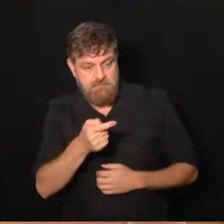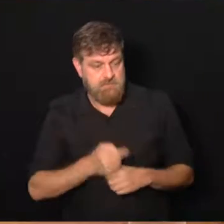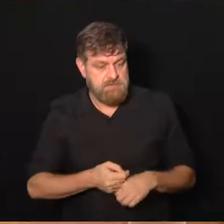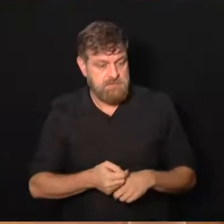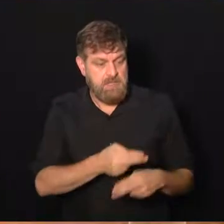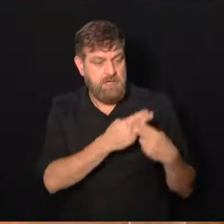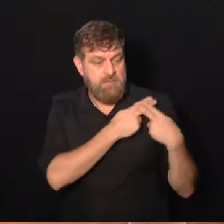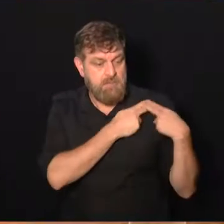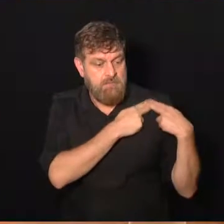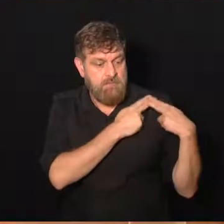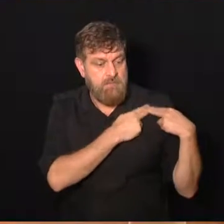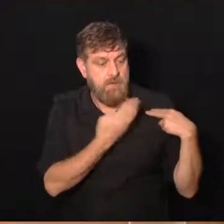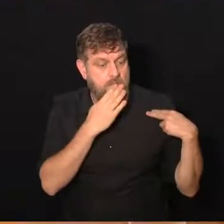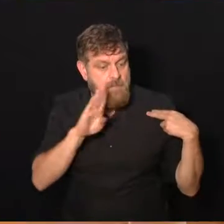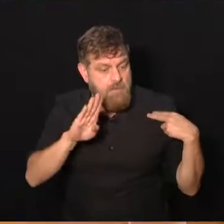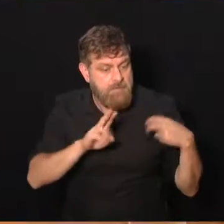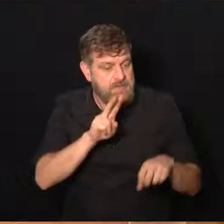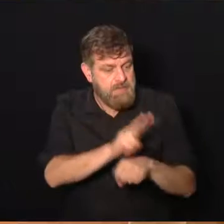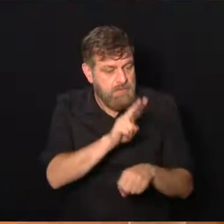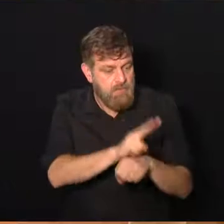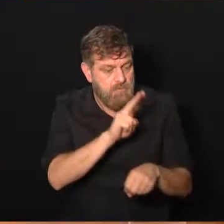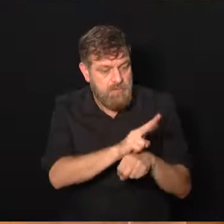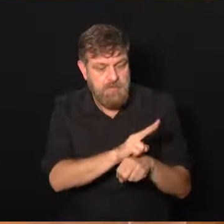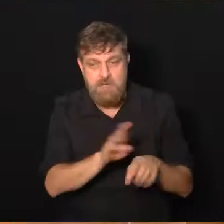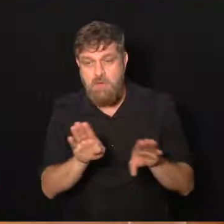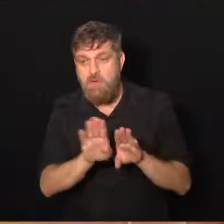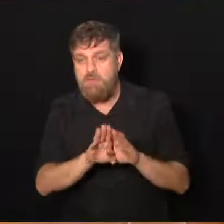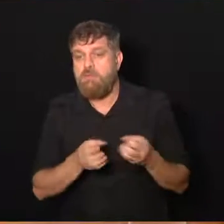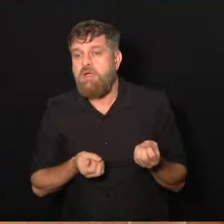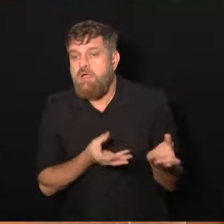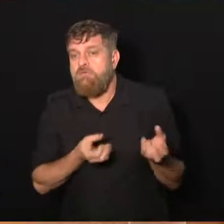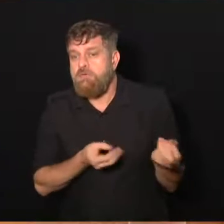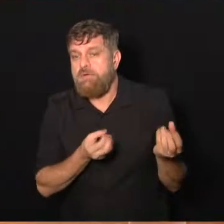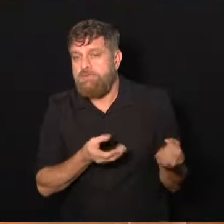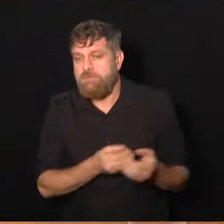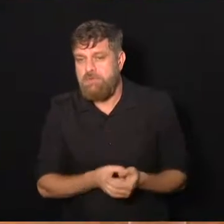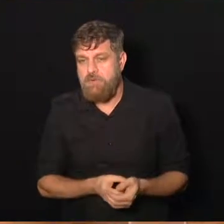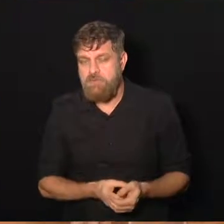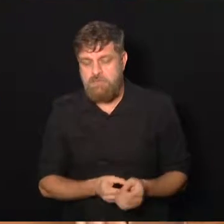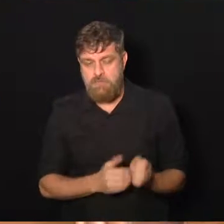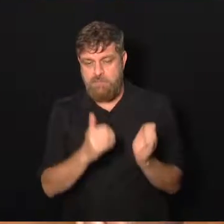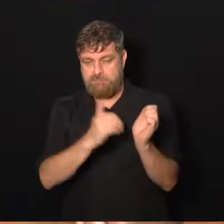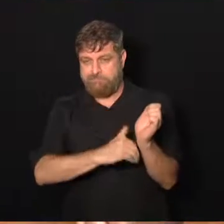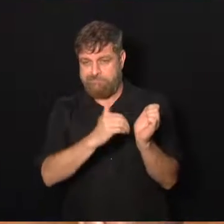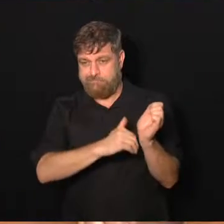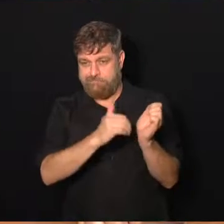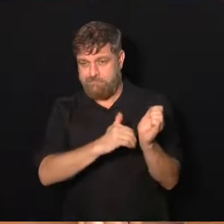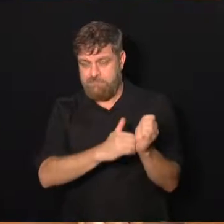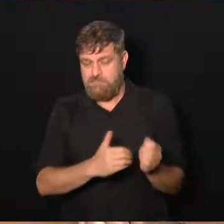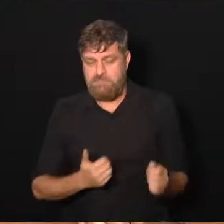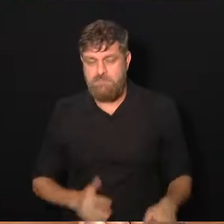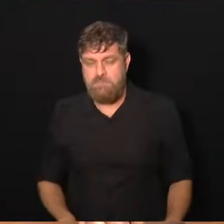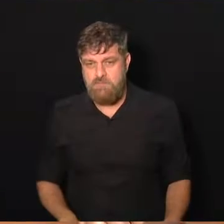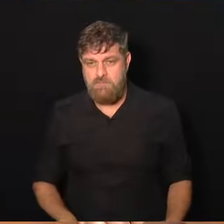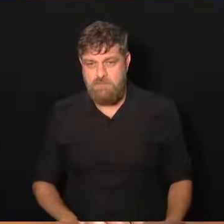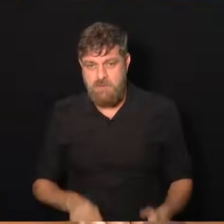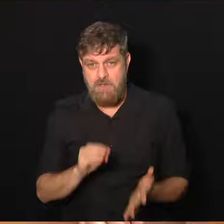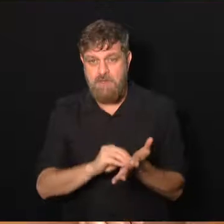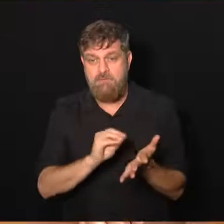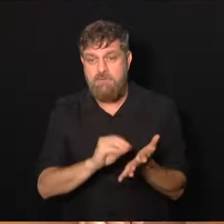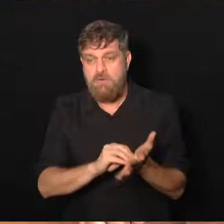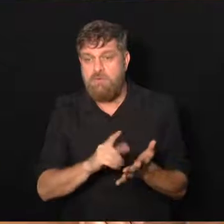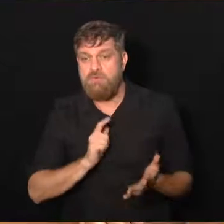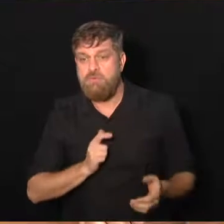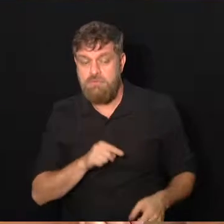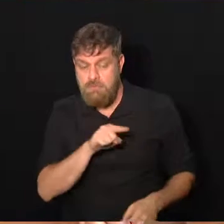do serviço, bem como por informações insuficientes ou inadequadas sobre sua fruição